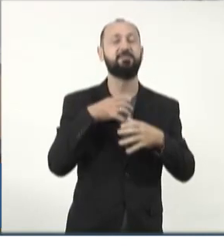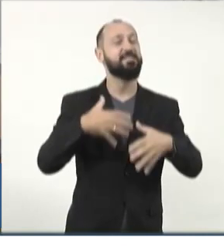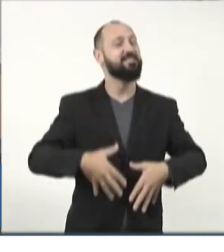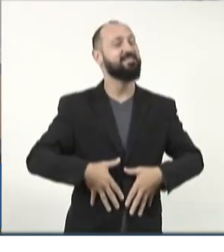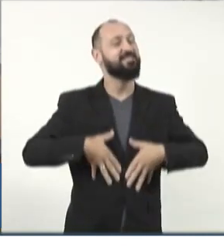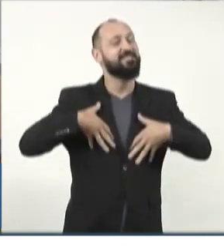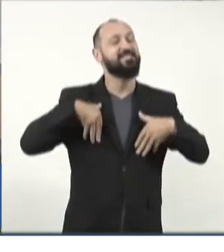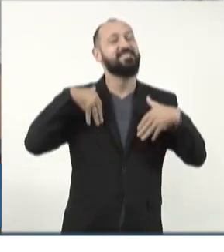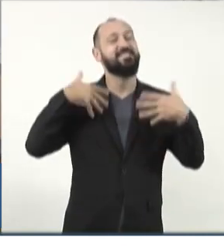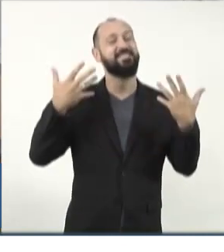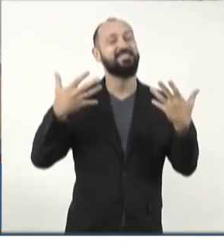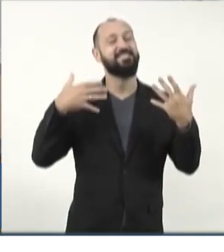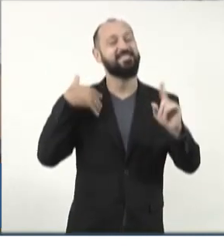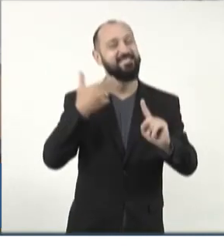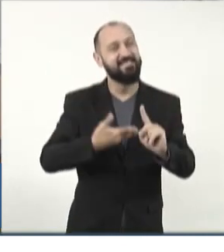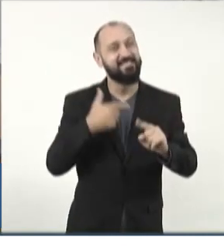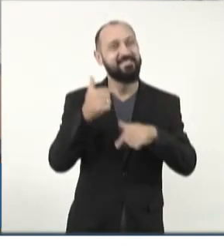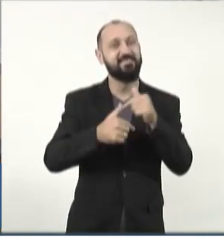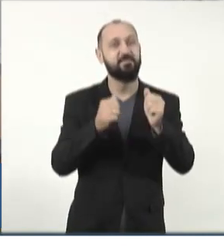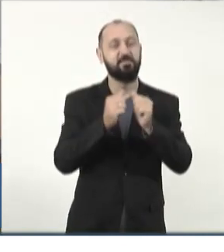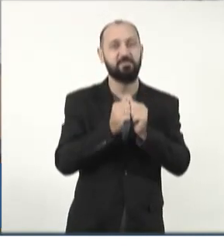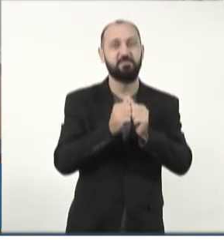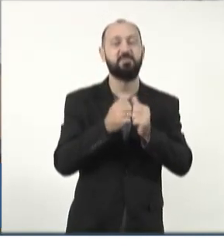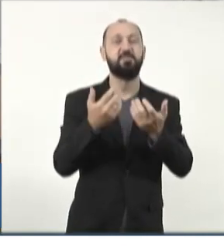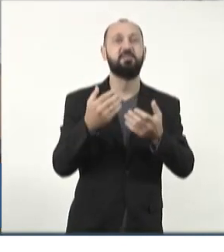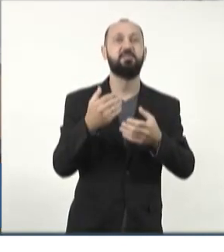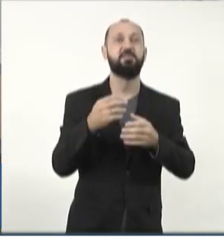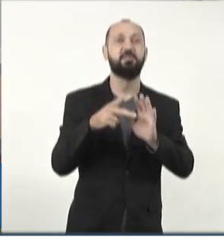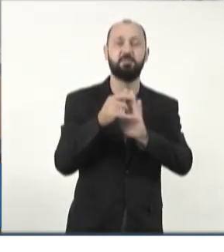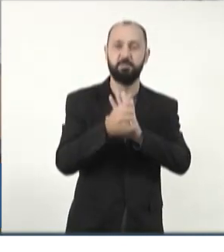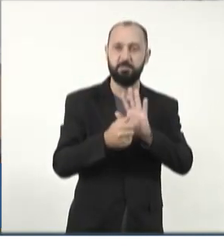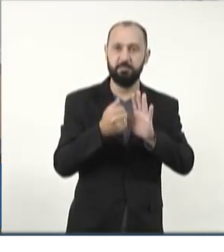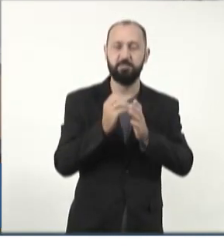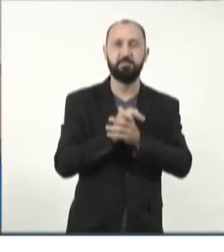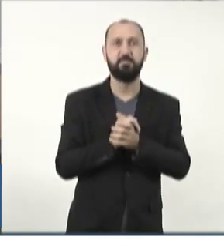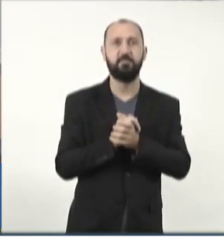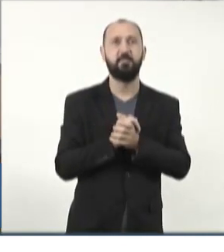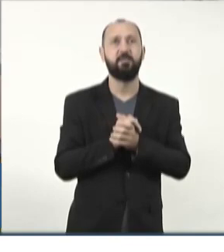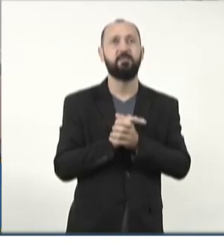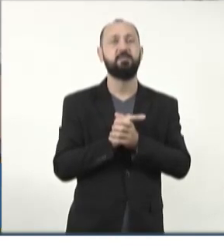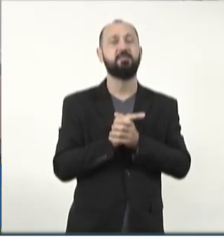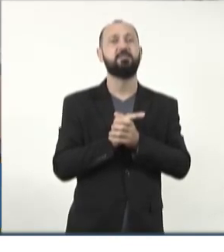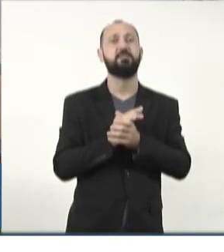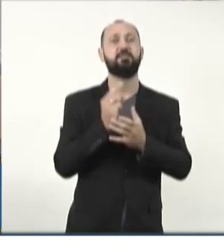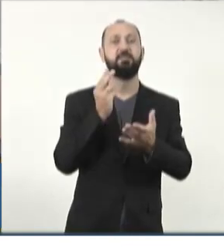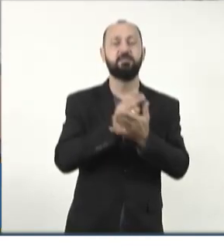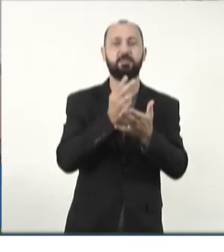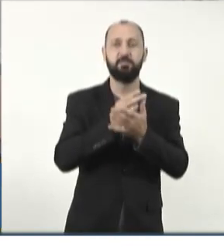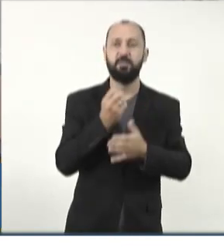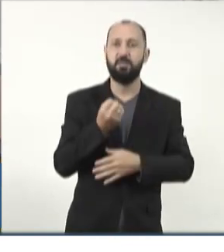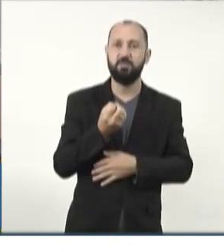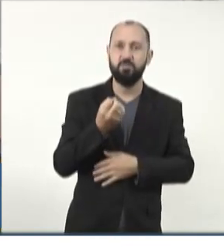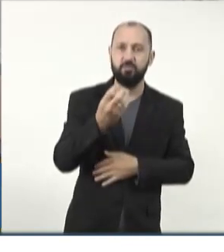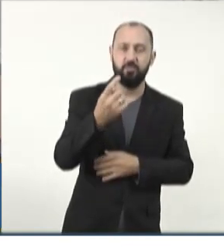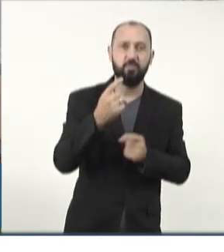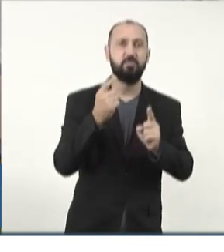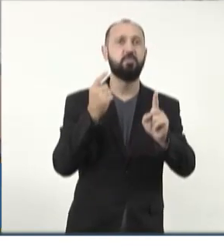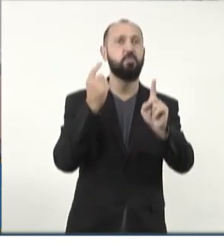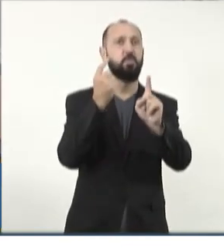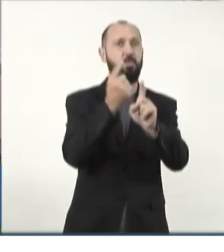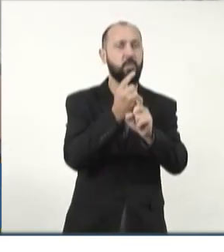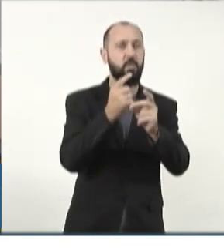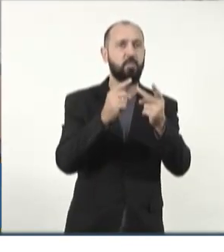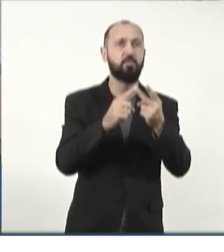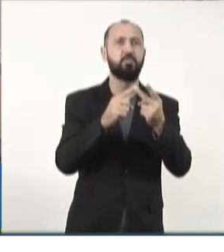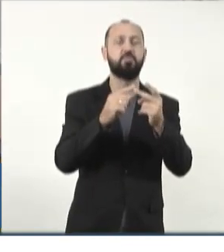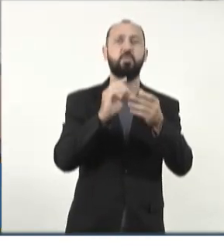honra e a alegria de estarmos trabalhando juntas nesse projeto. Mas todas as viagens da instituição, todos os encontros,